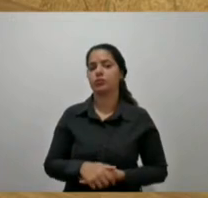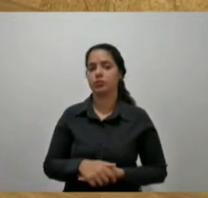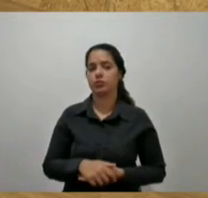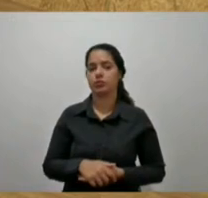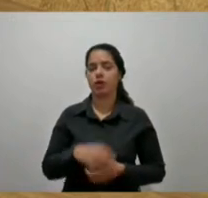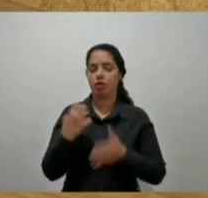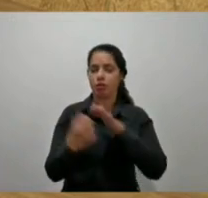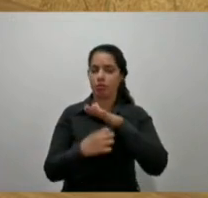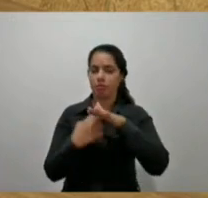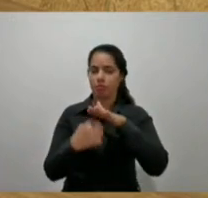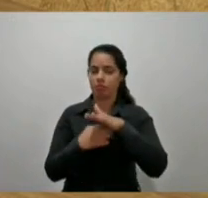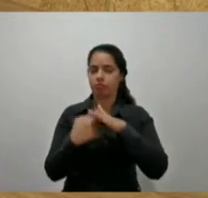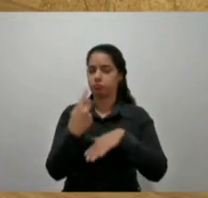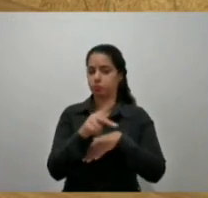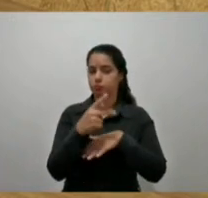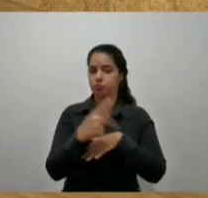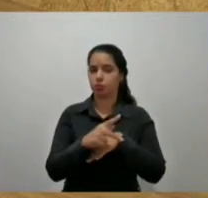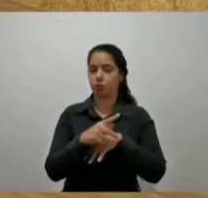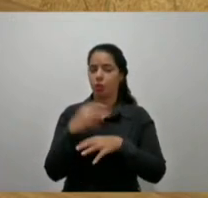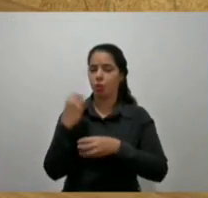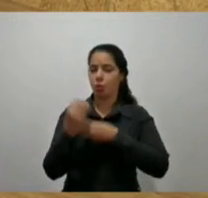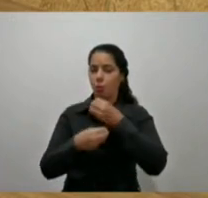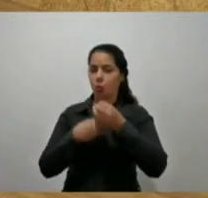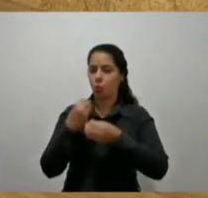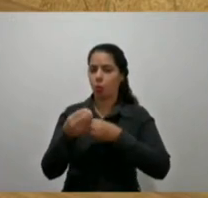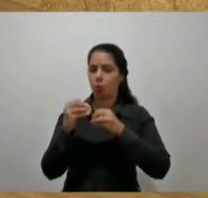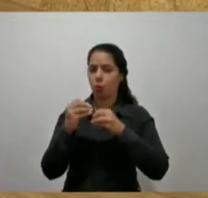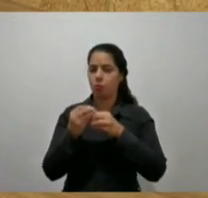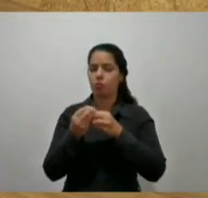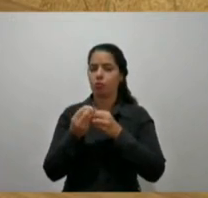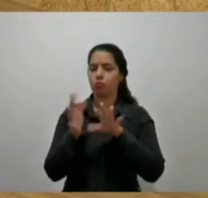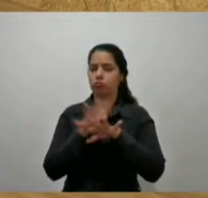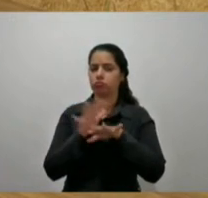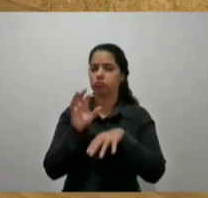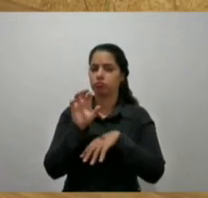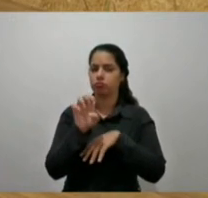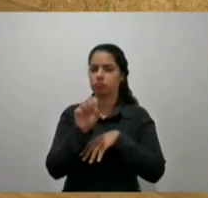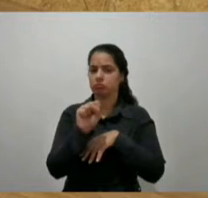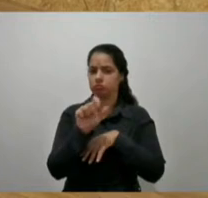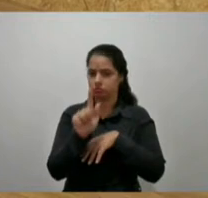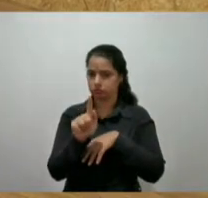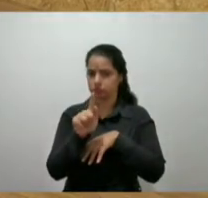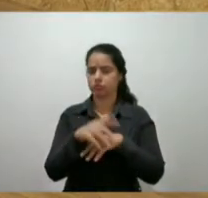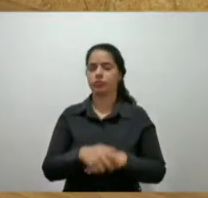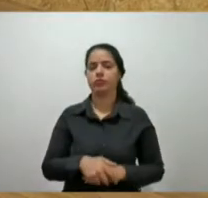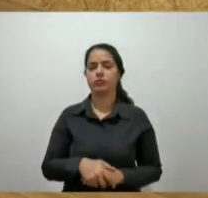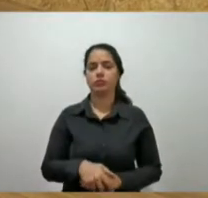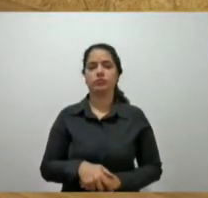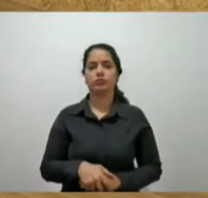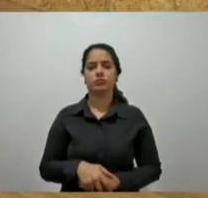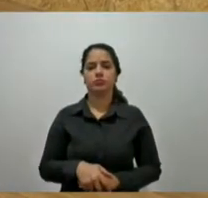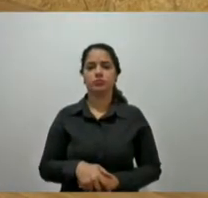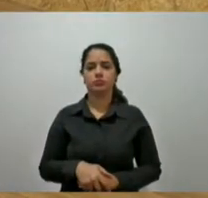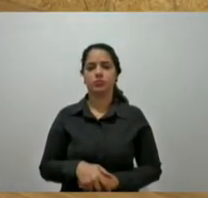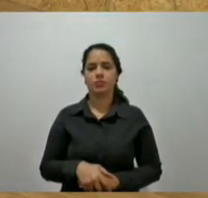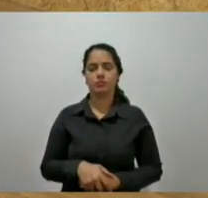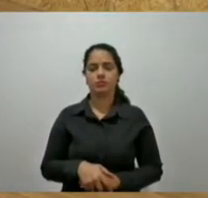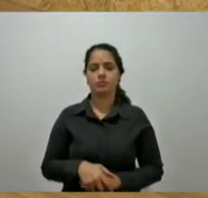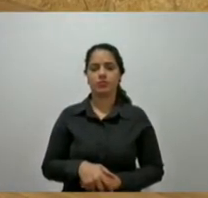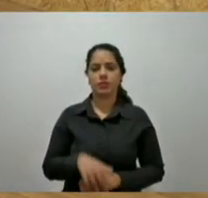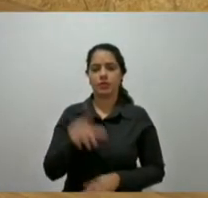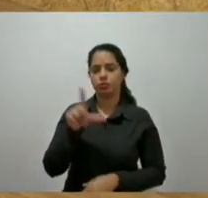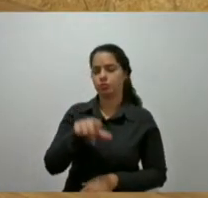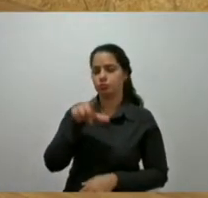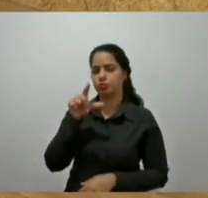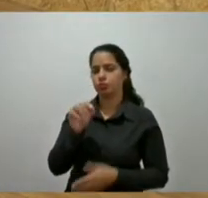estão fazendo esse processo, estão incluindo o ESG dentro da análise dos fundos, das ações de vocês. Na hora de comprar uma ação,